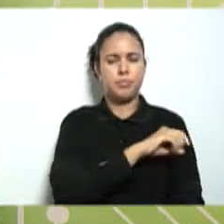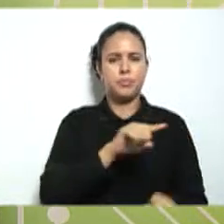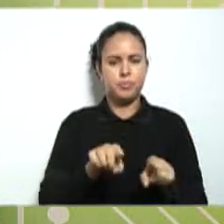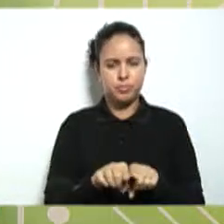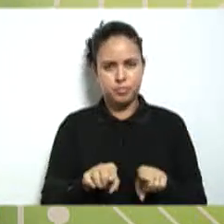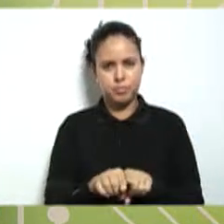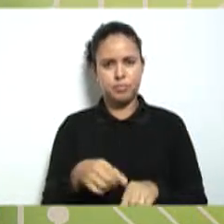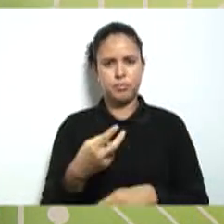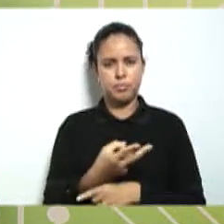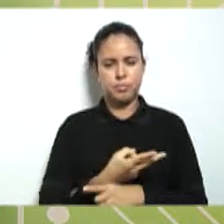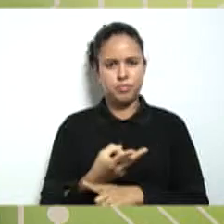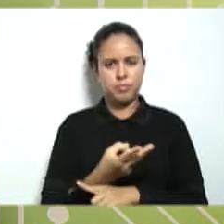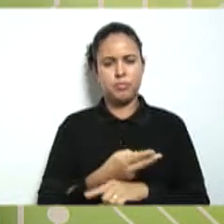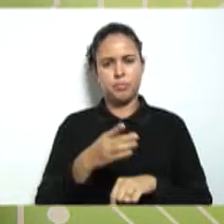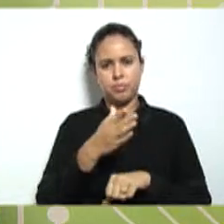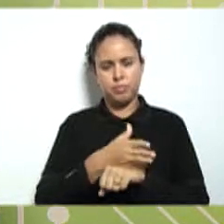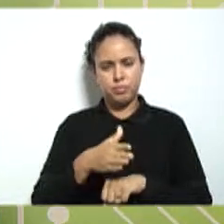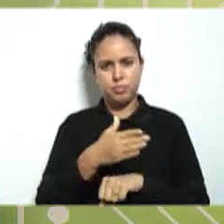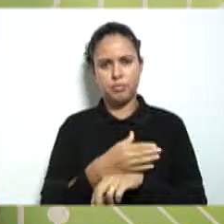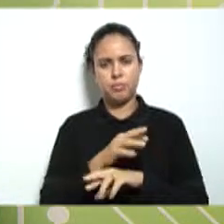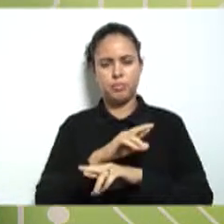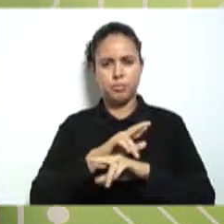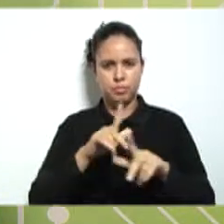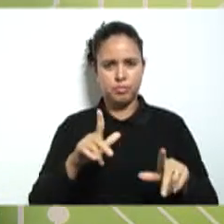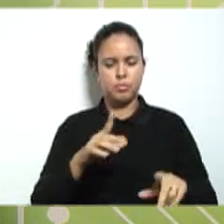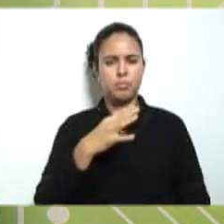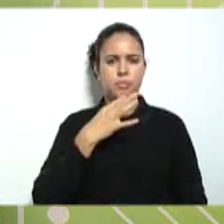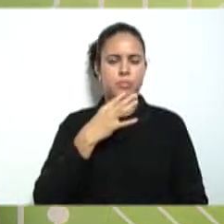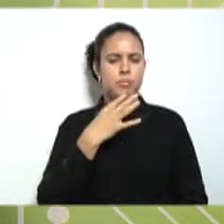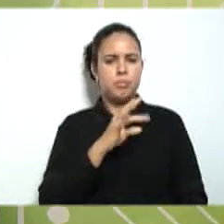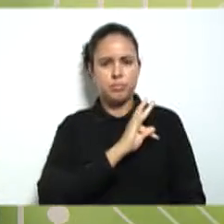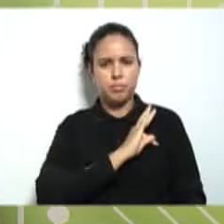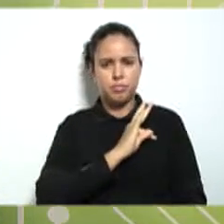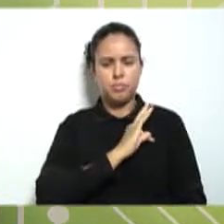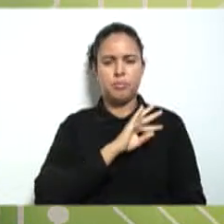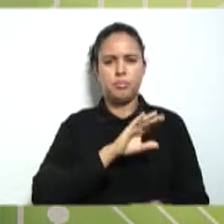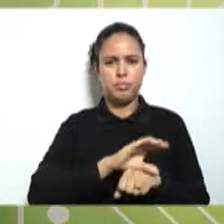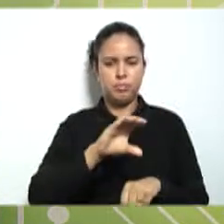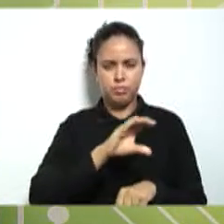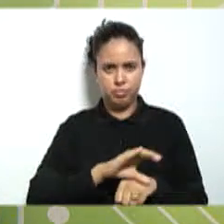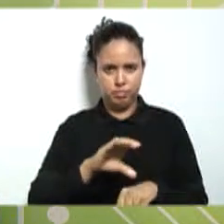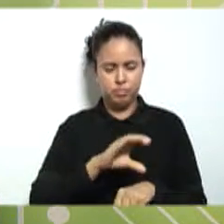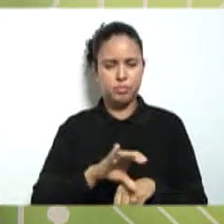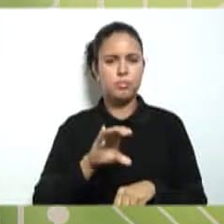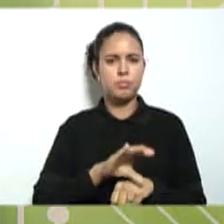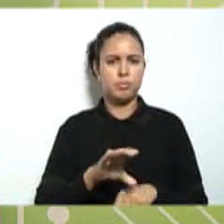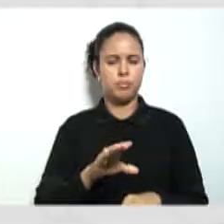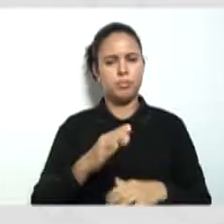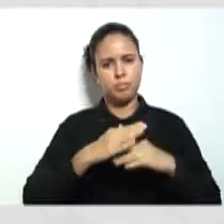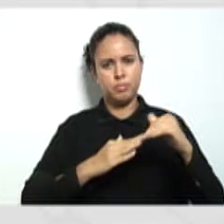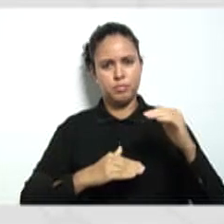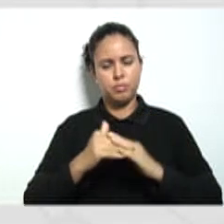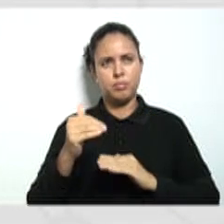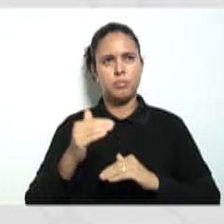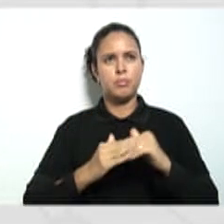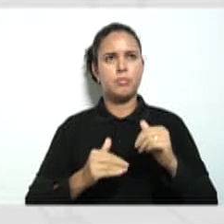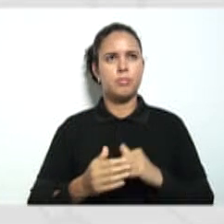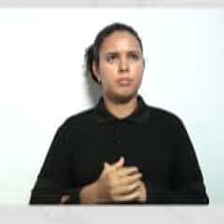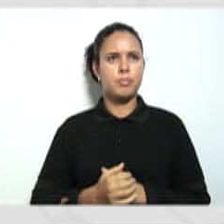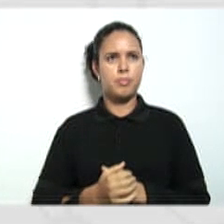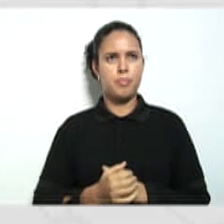buscando um treinamento diferenciado, tecnológico, conhecimento técnico, para dar uma capacitação também profissional. E a gente vai